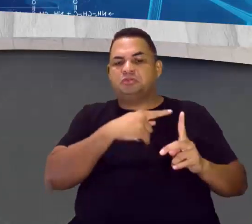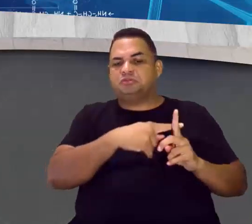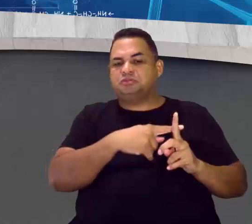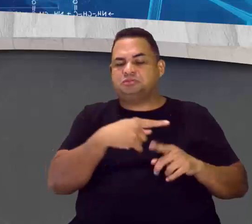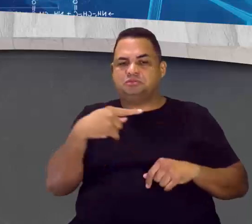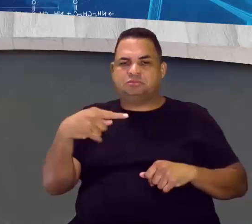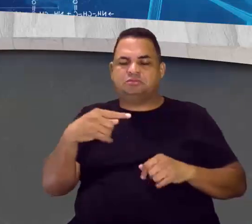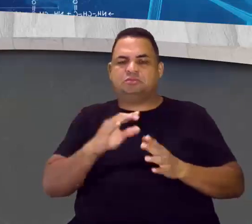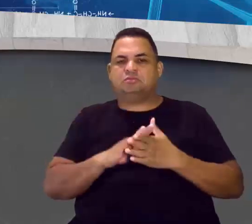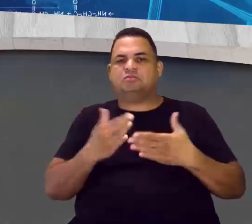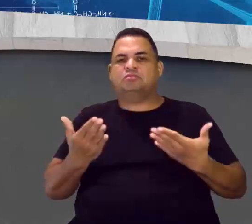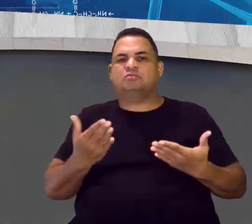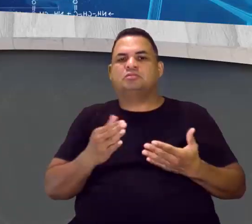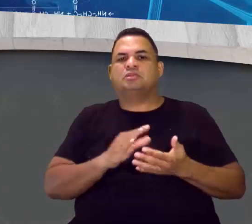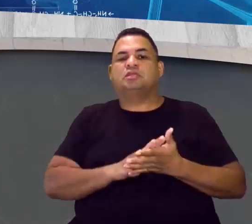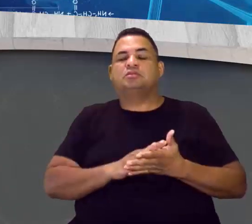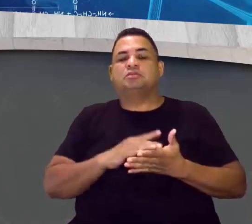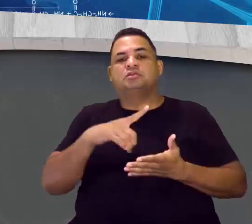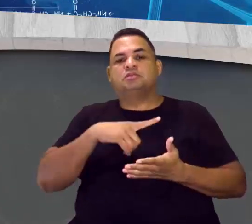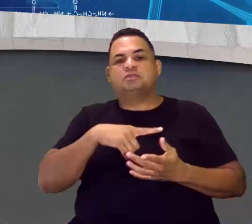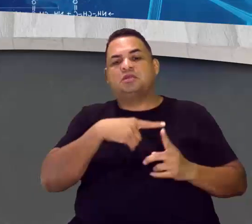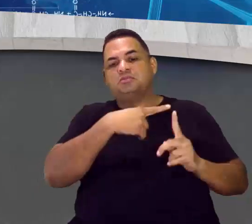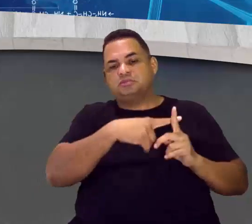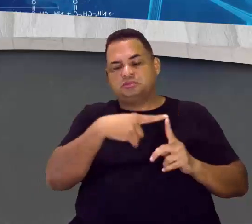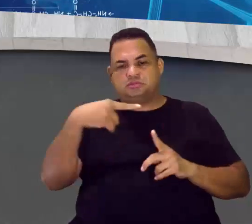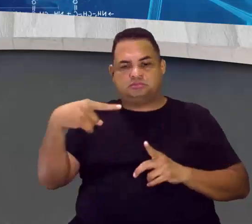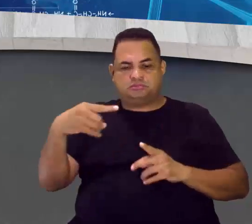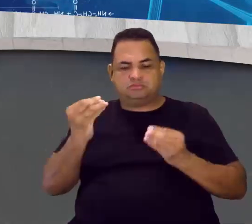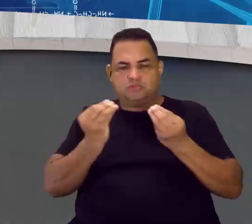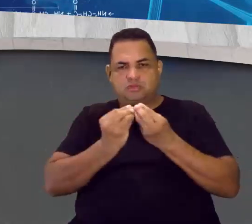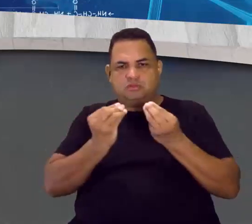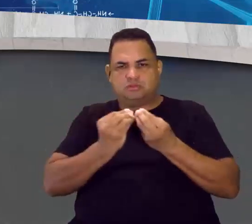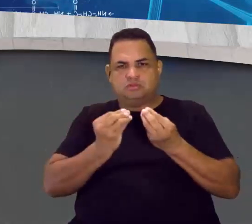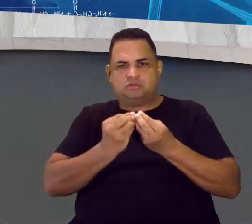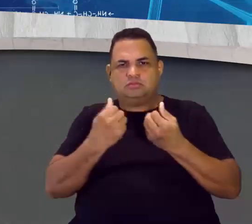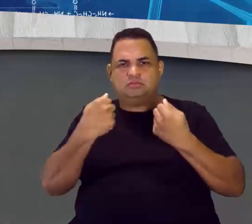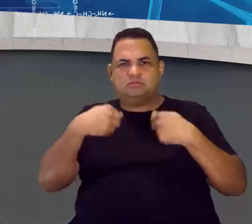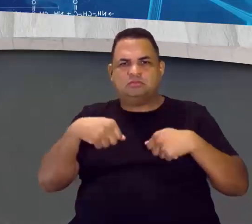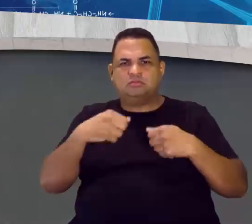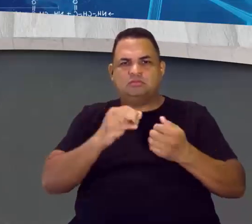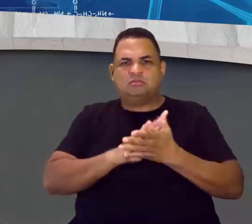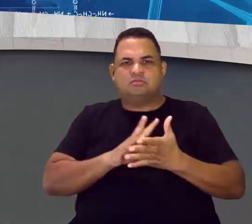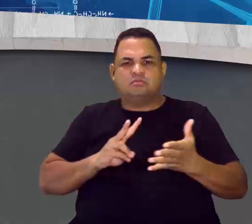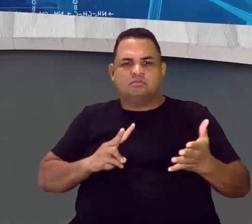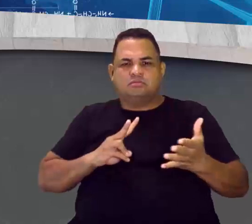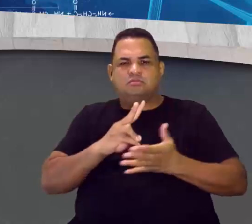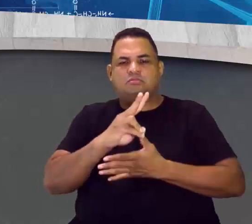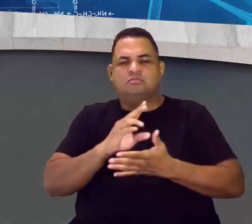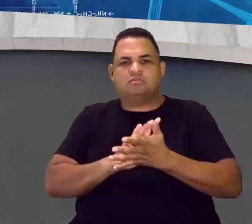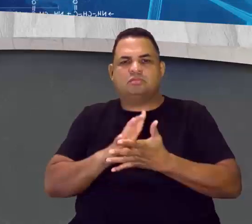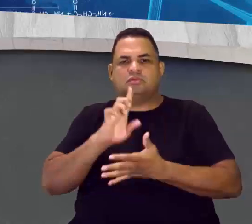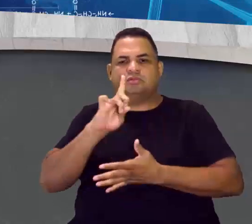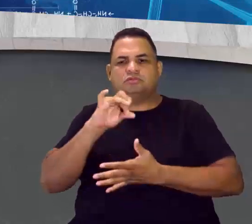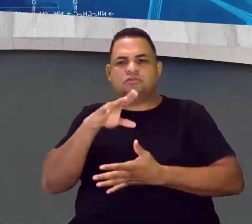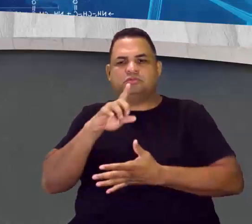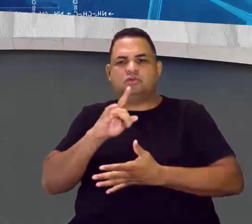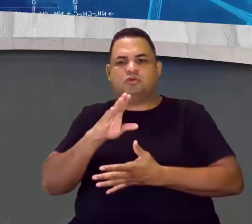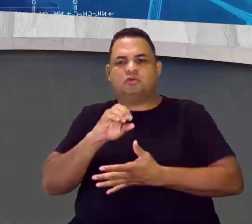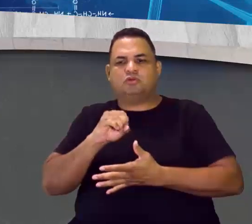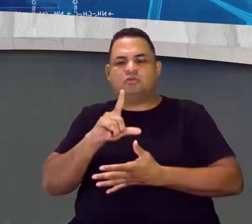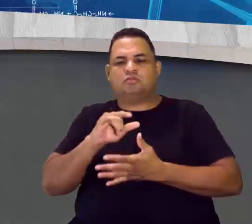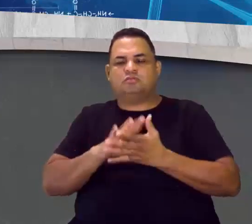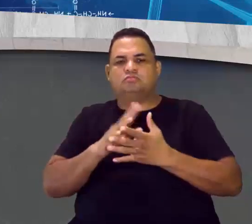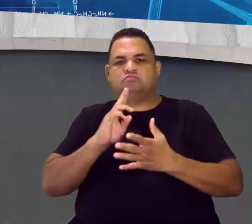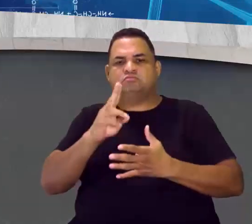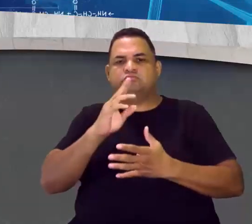apolares. E as moléculas polares? Ah, sim, as moléculas polares, você pode ter a força de dipolo permanente e você